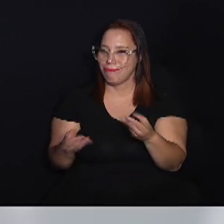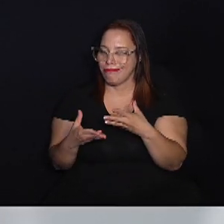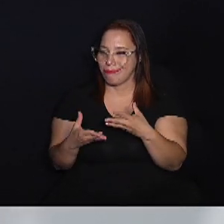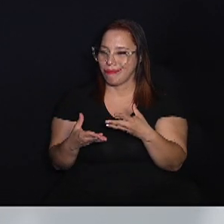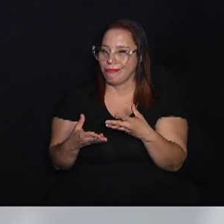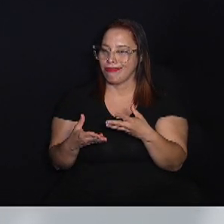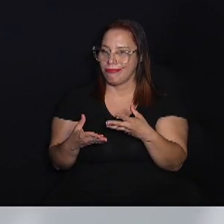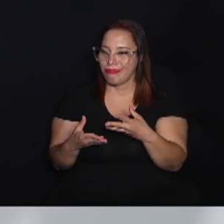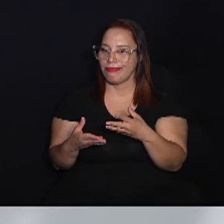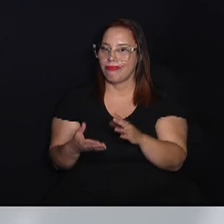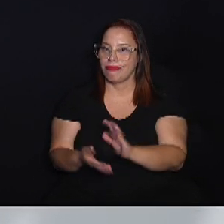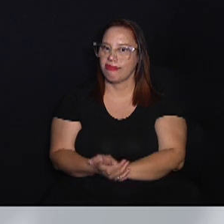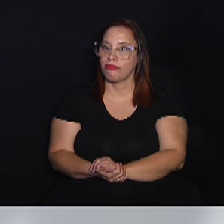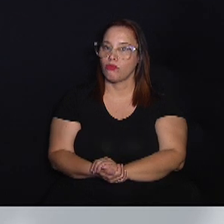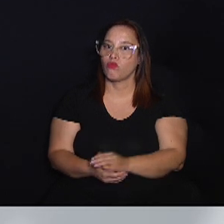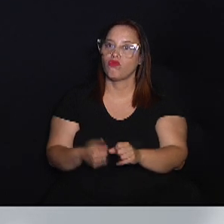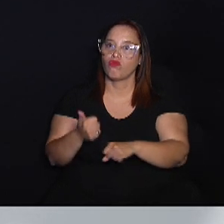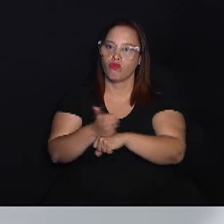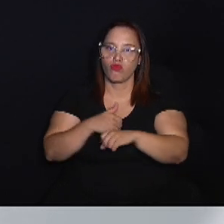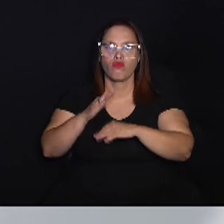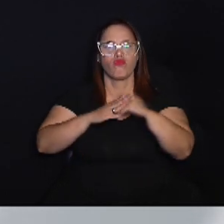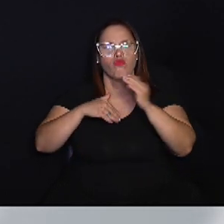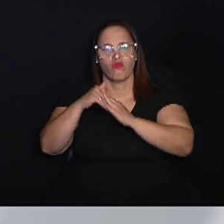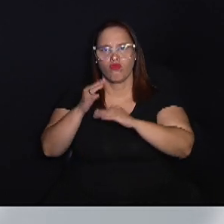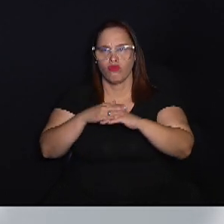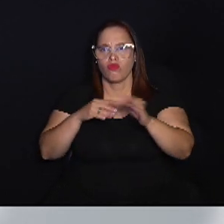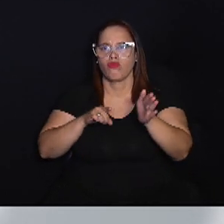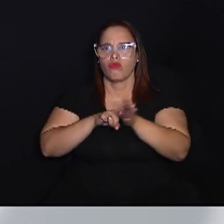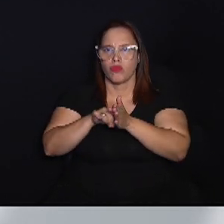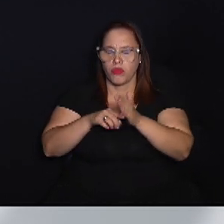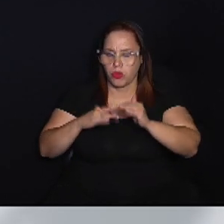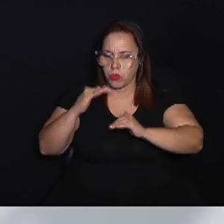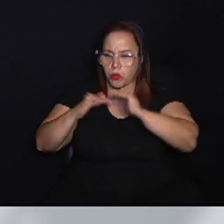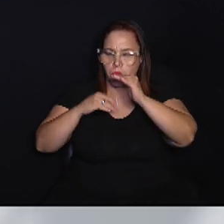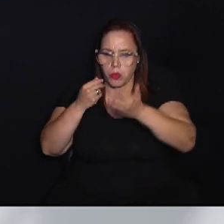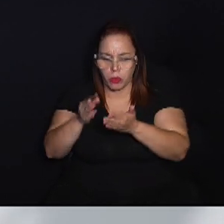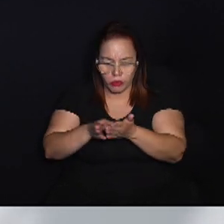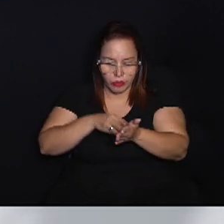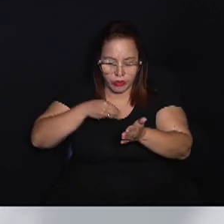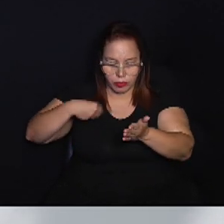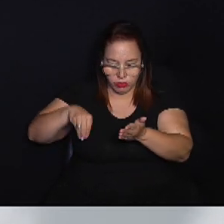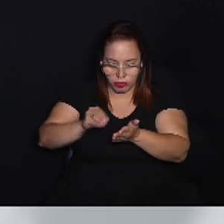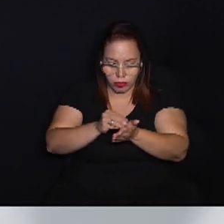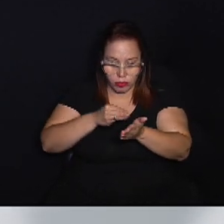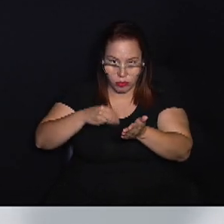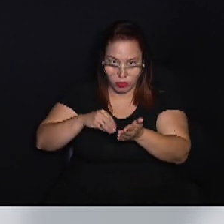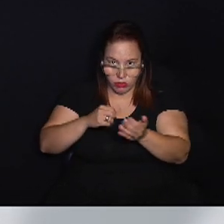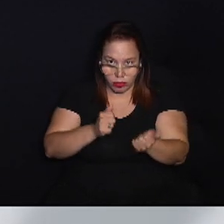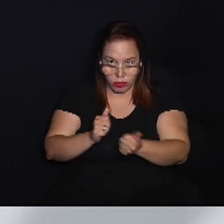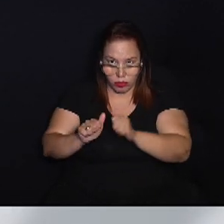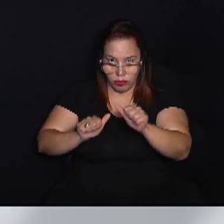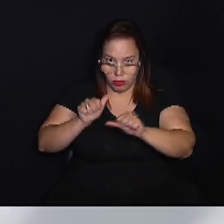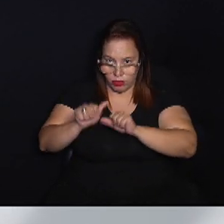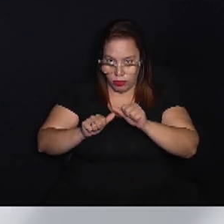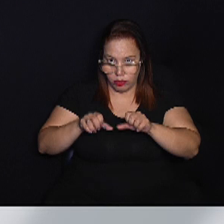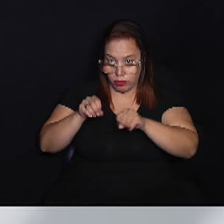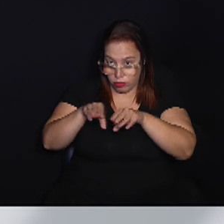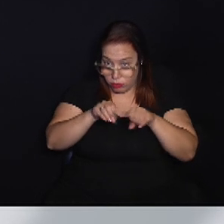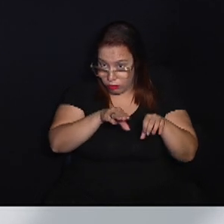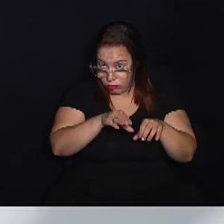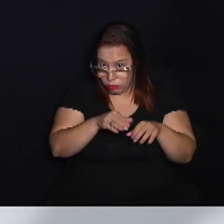estar atualizados, capacitar-se para desenvolver pesquisas e manusear suportes variados de